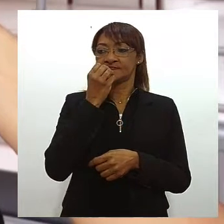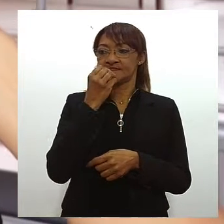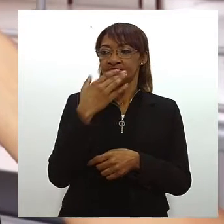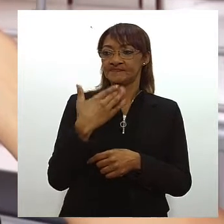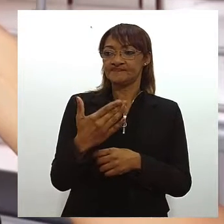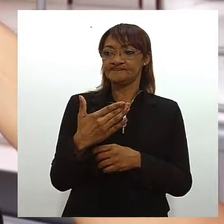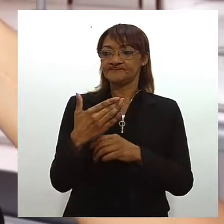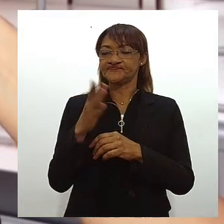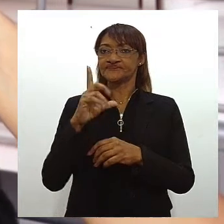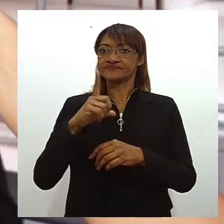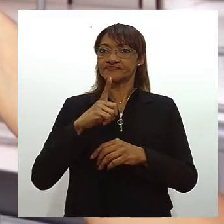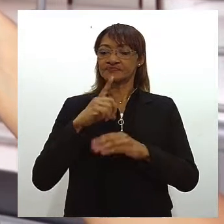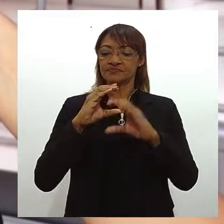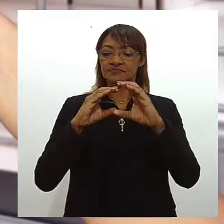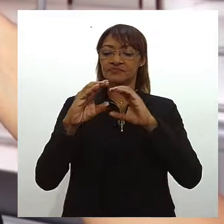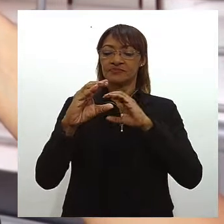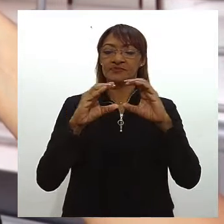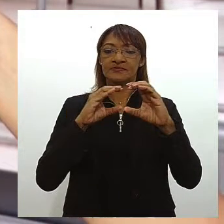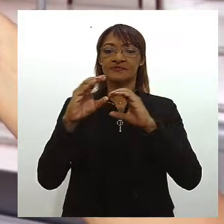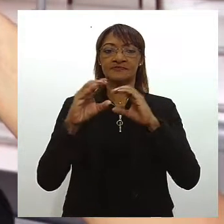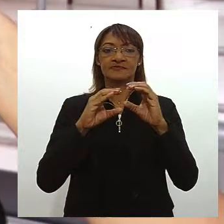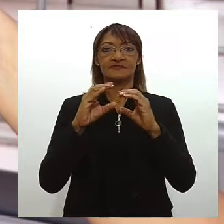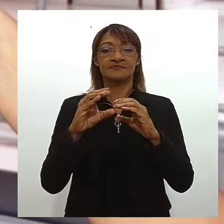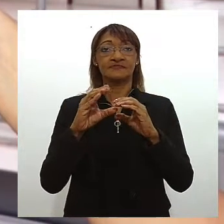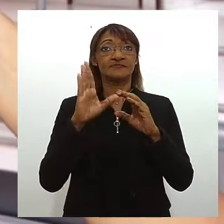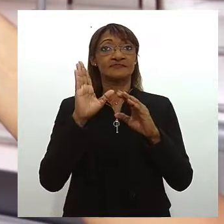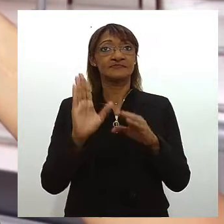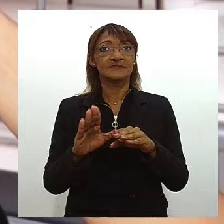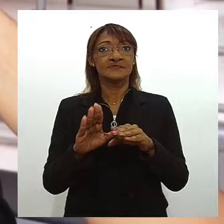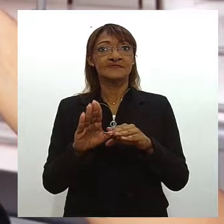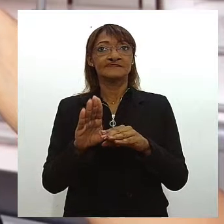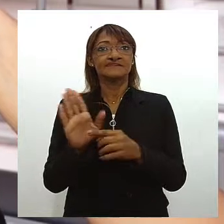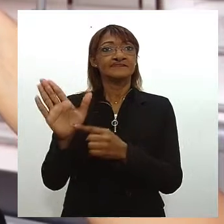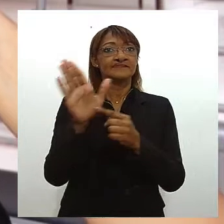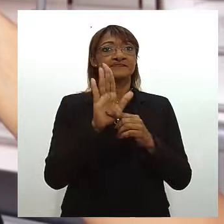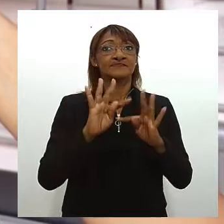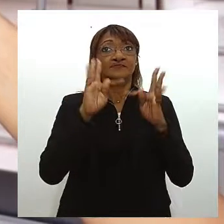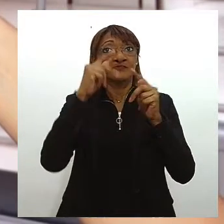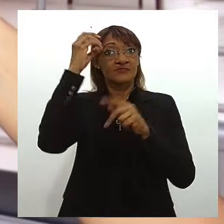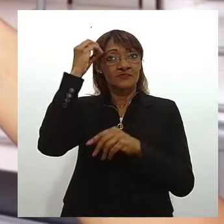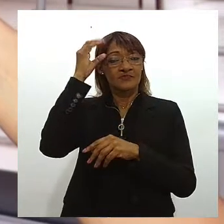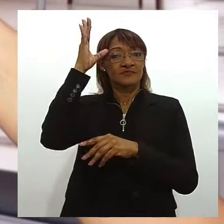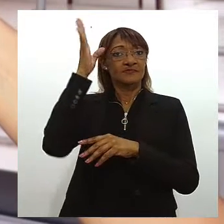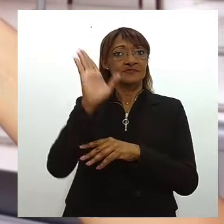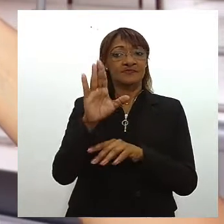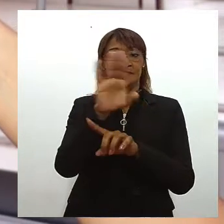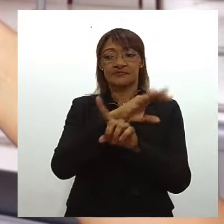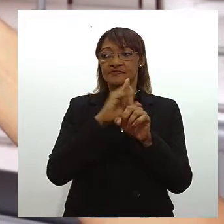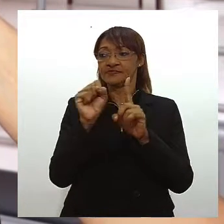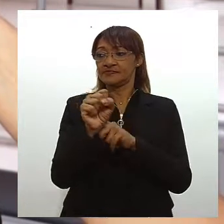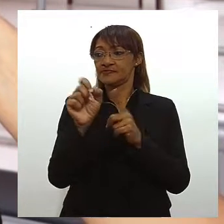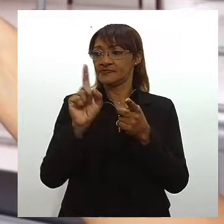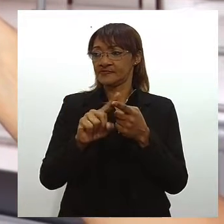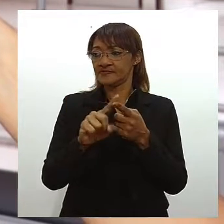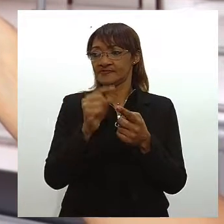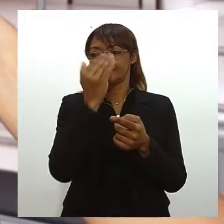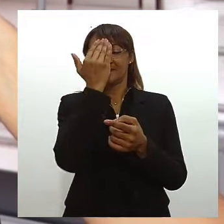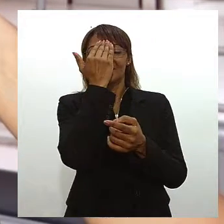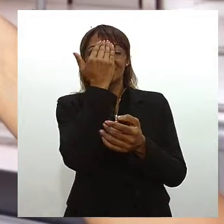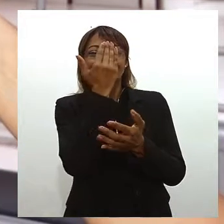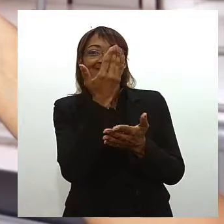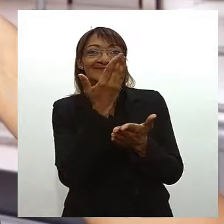de comunicação para levarmos o conhecimento não só da Assembleia, para também com a sociedade. Eu acredito que isso